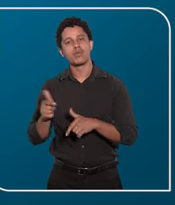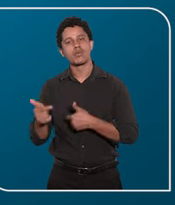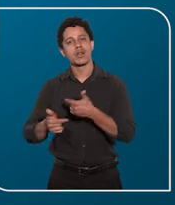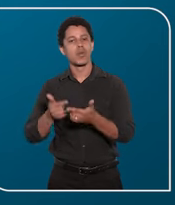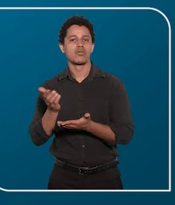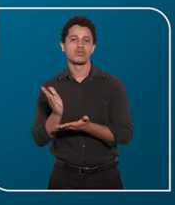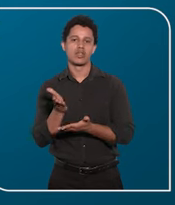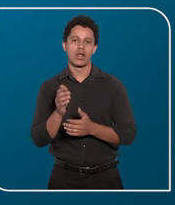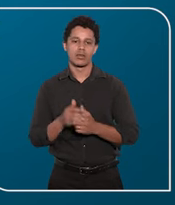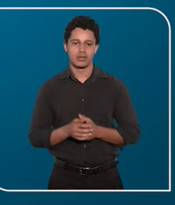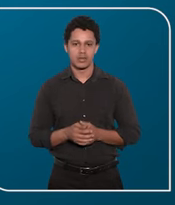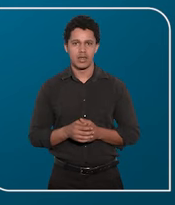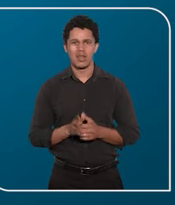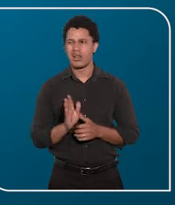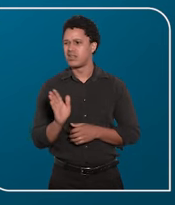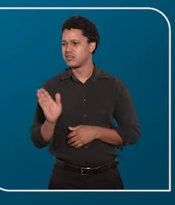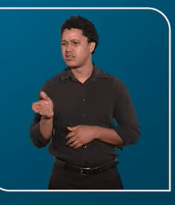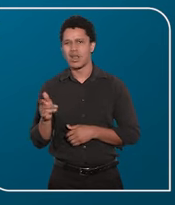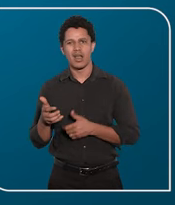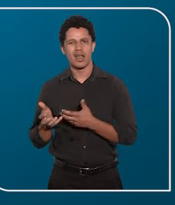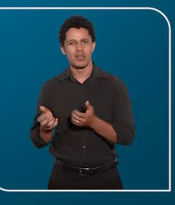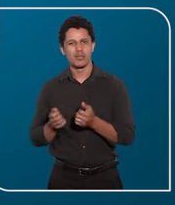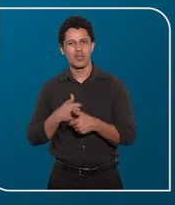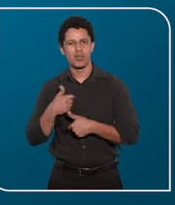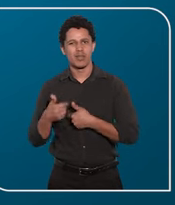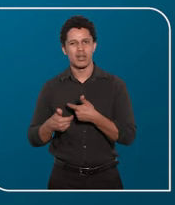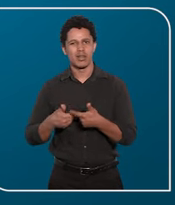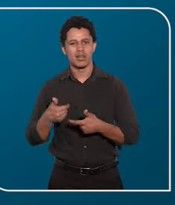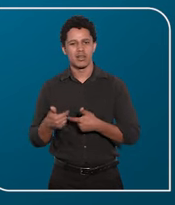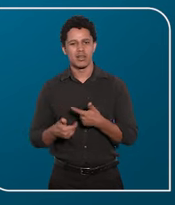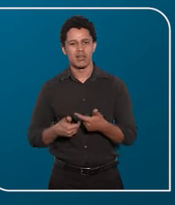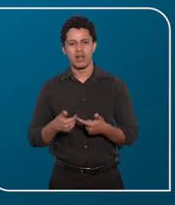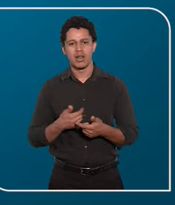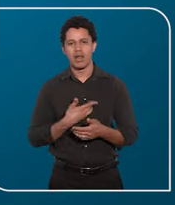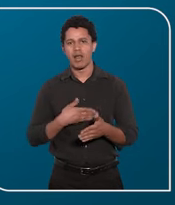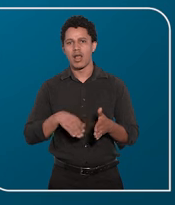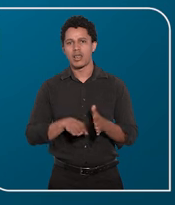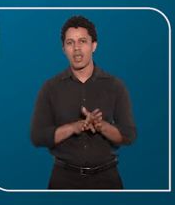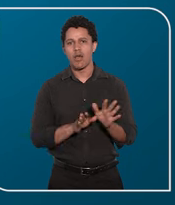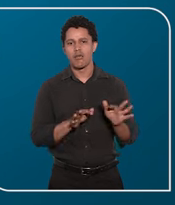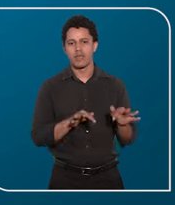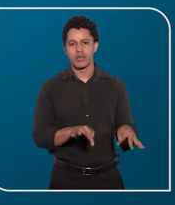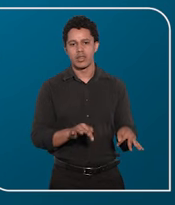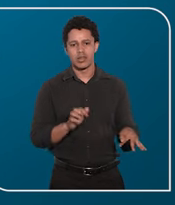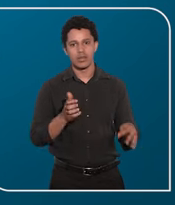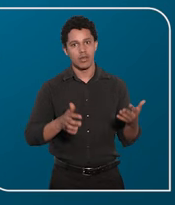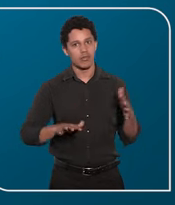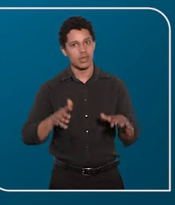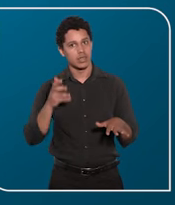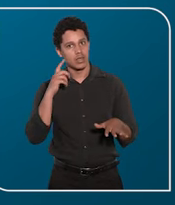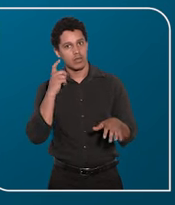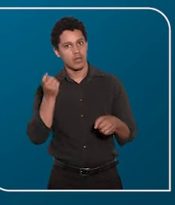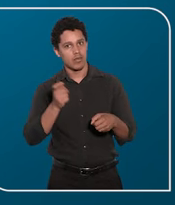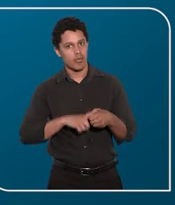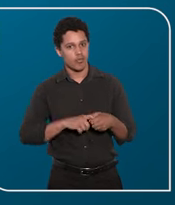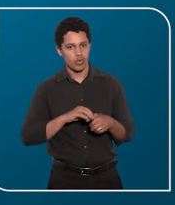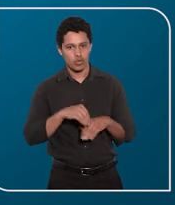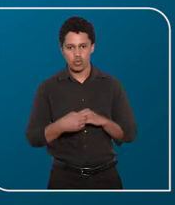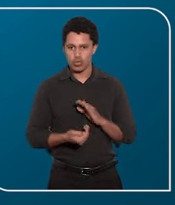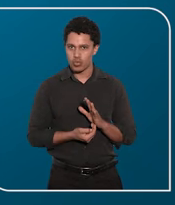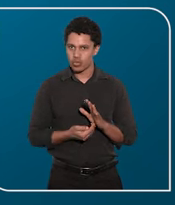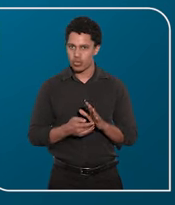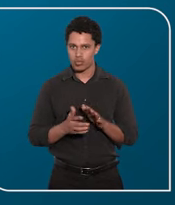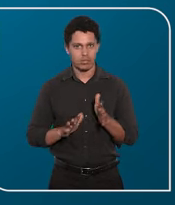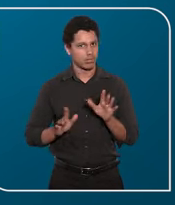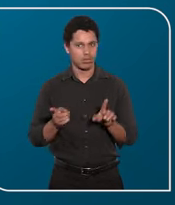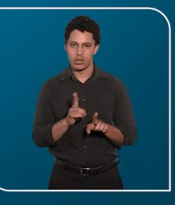Ah, mas ele já recebeu para trabalhar até o fim. Talvez ele tenha que devolver? Talvez sim. Tudo? De forma